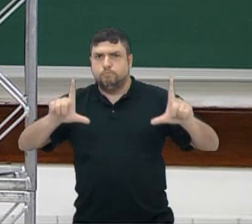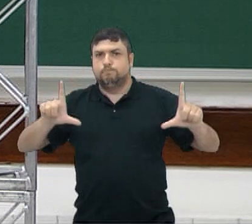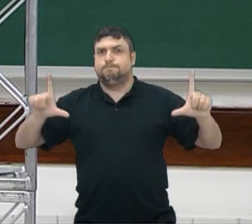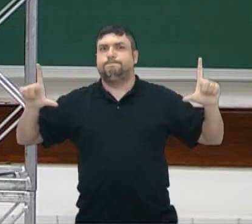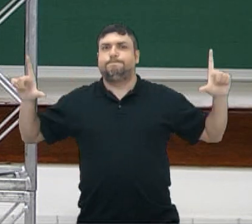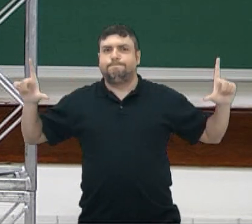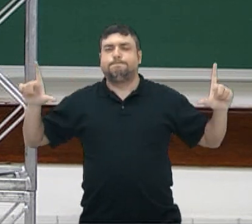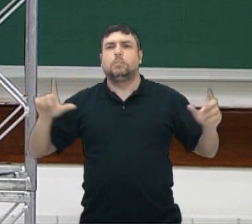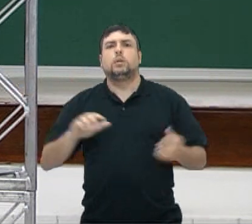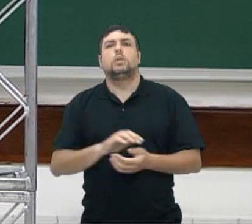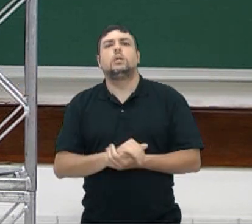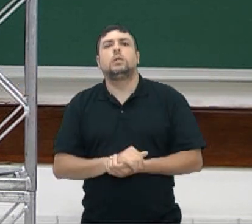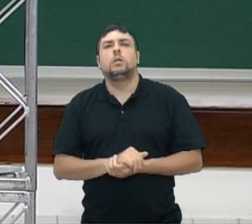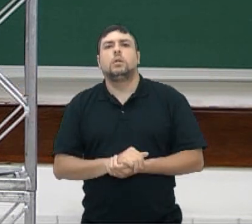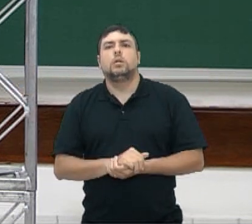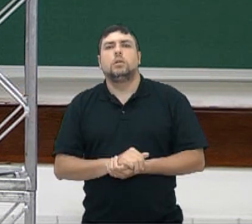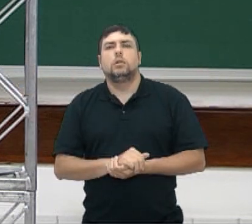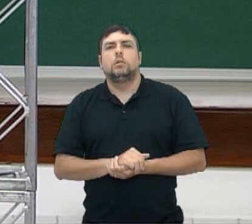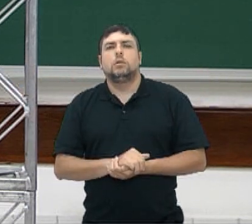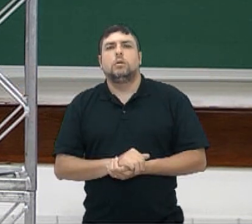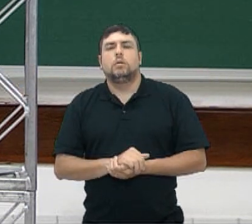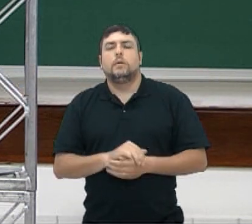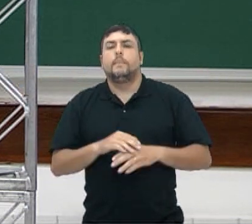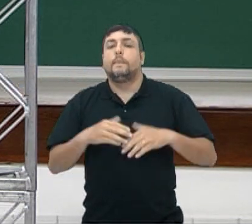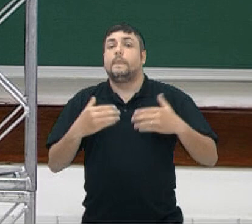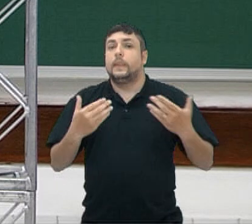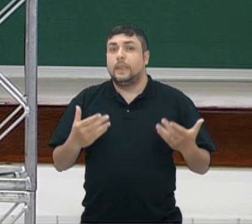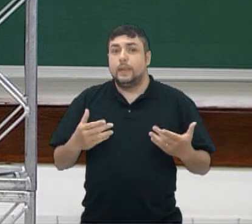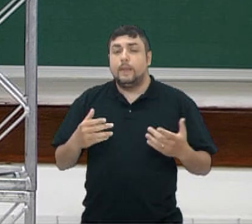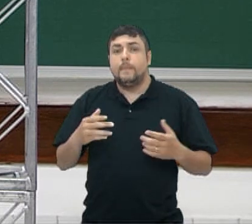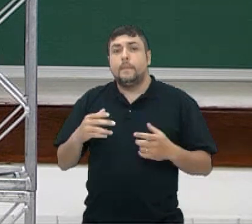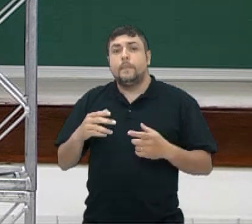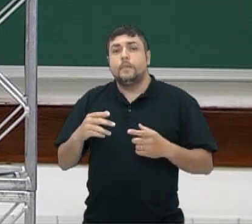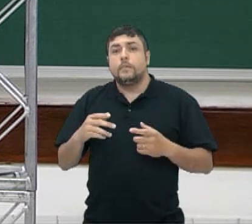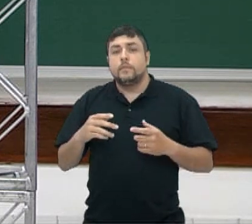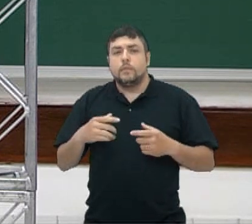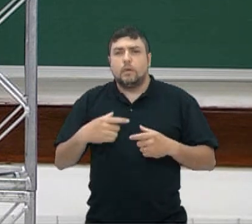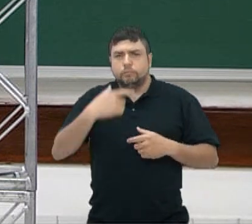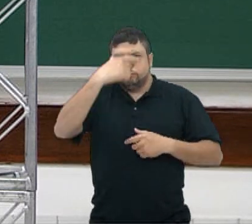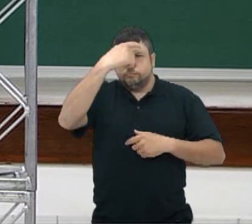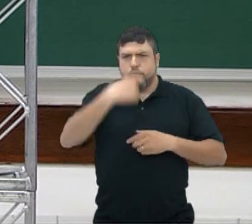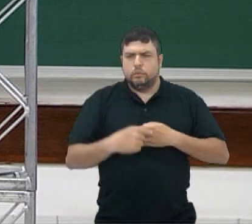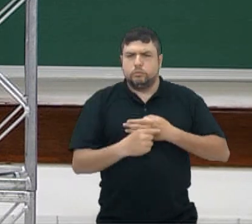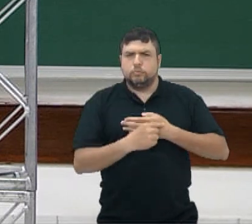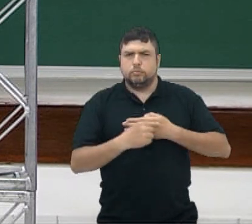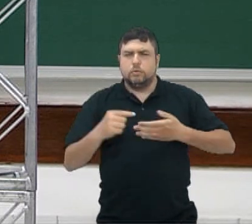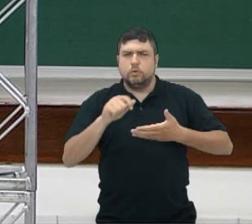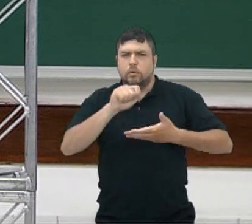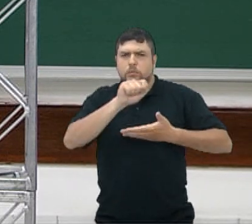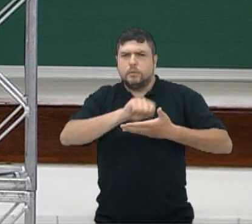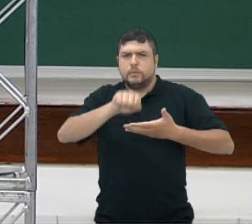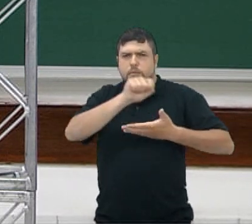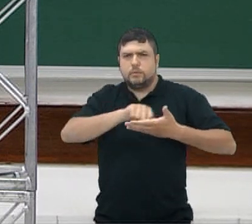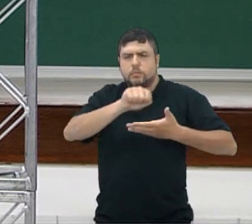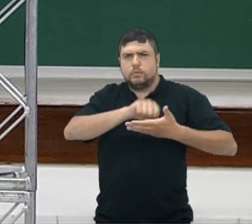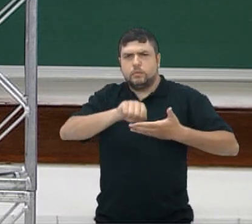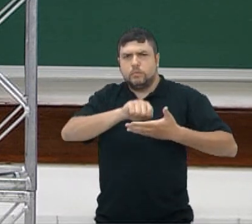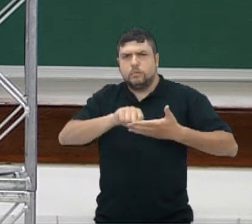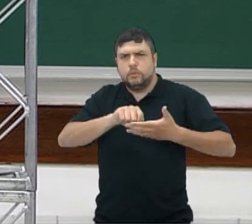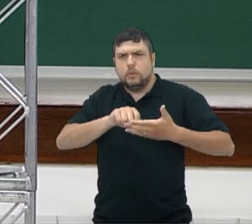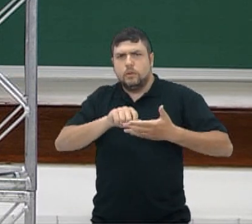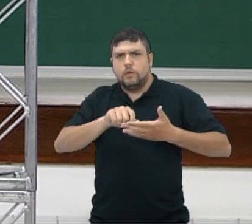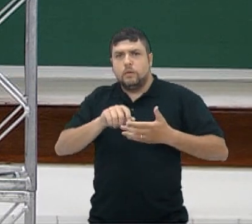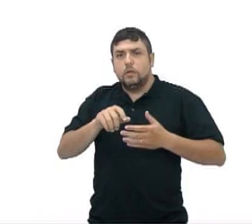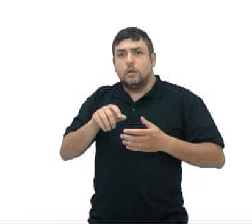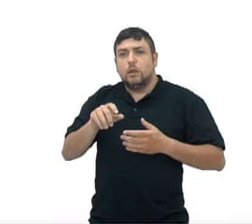até. Então, ele está citando um exemplo, na verdade, né? Então, diferente de ser